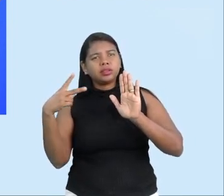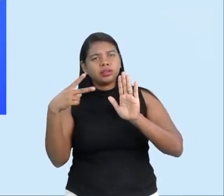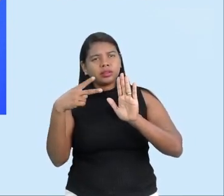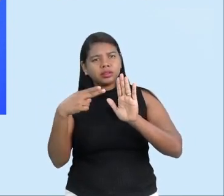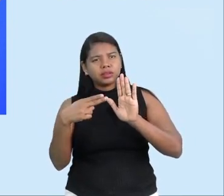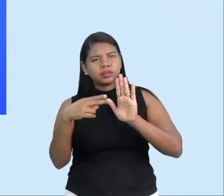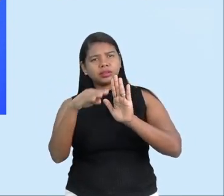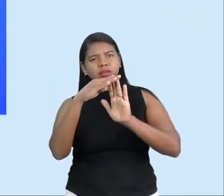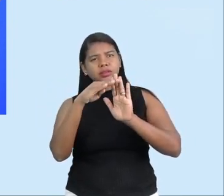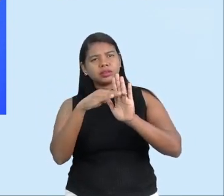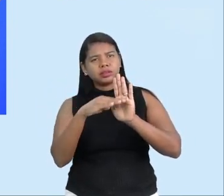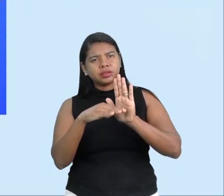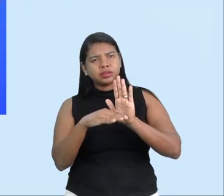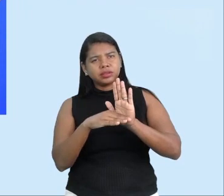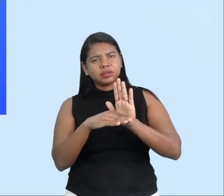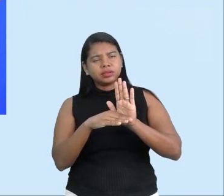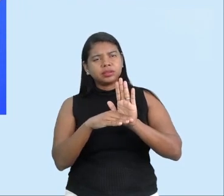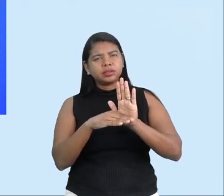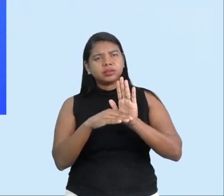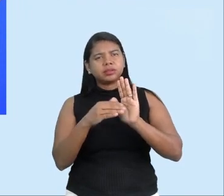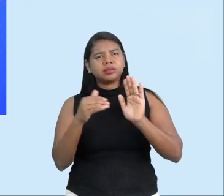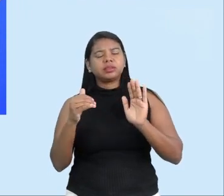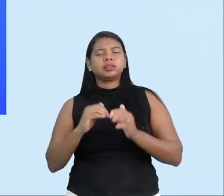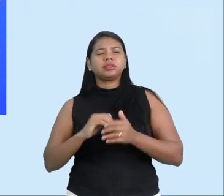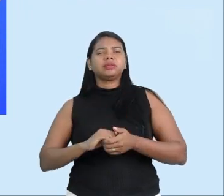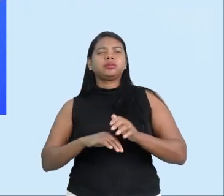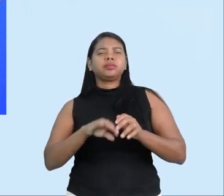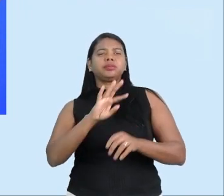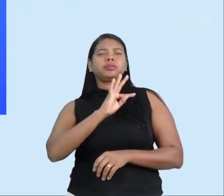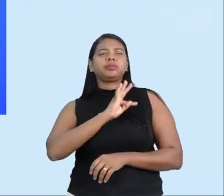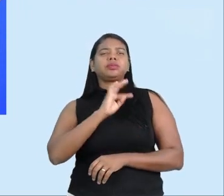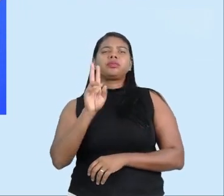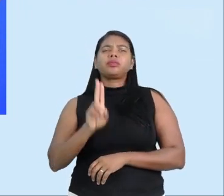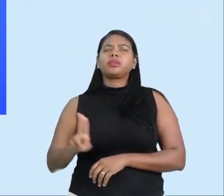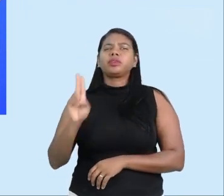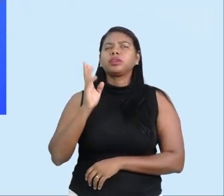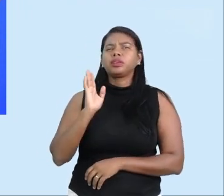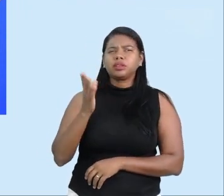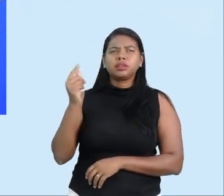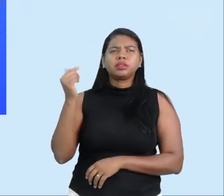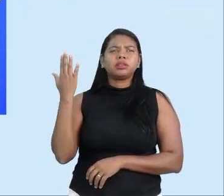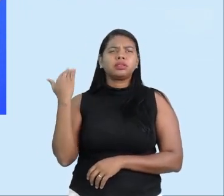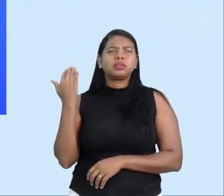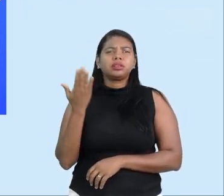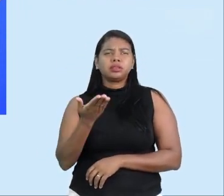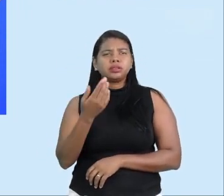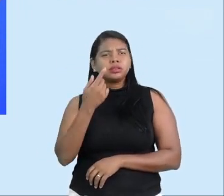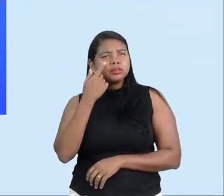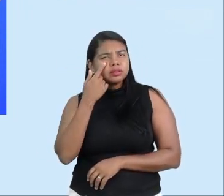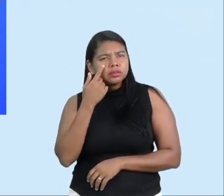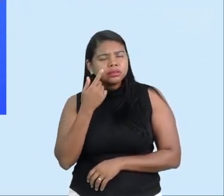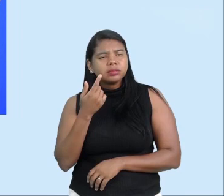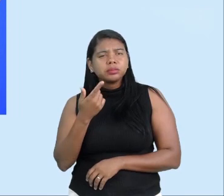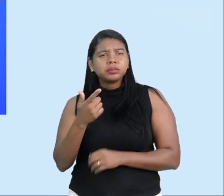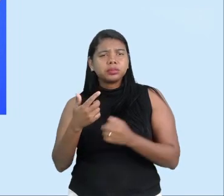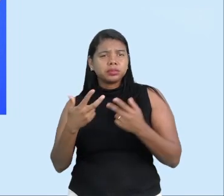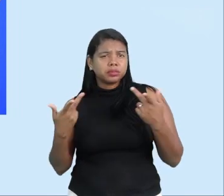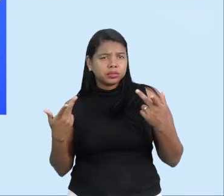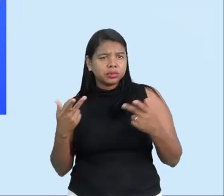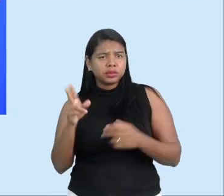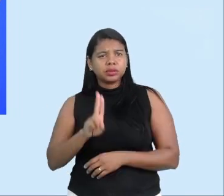seleção para tirar os excessos. Essa técnica é muito utilizada, mas você pode dizer, eu poderia usar logo a ferramenta que